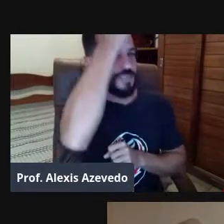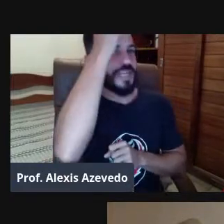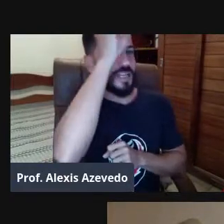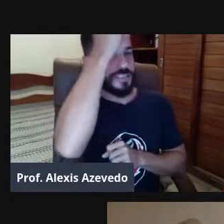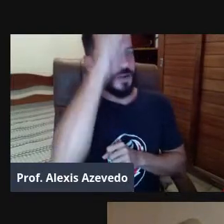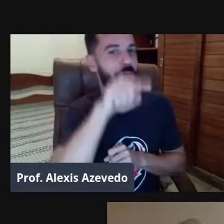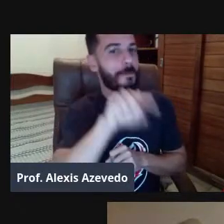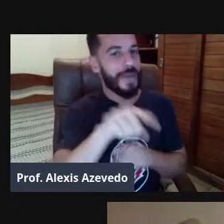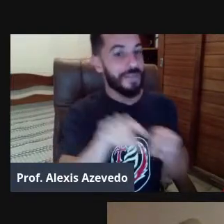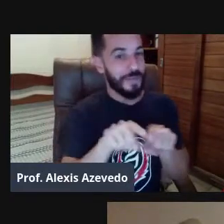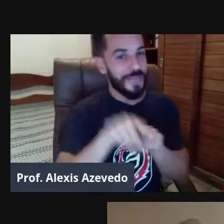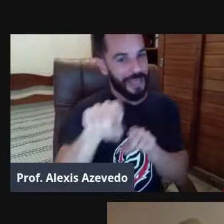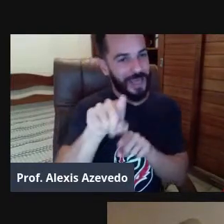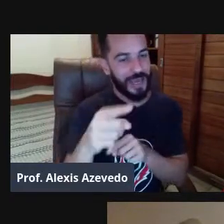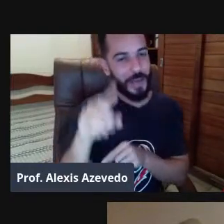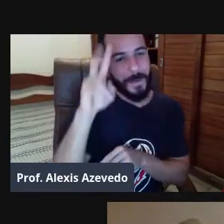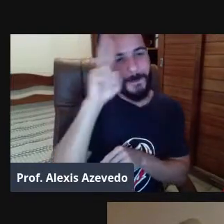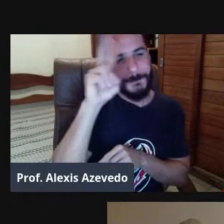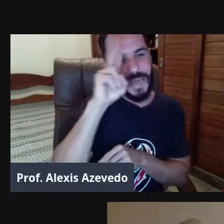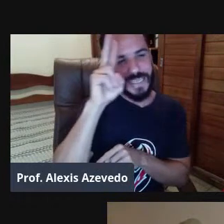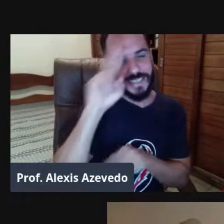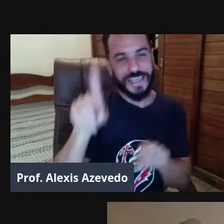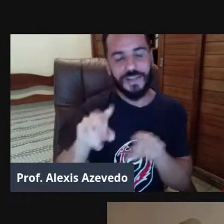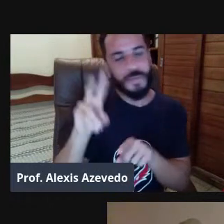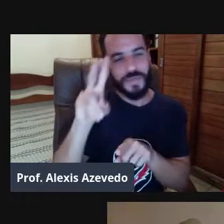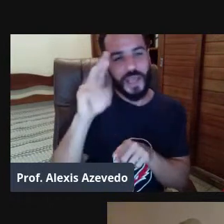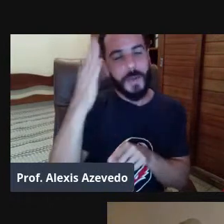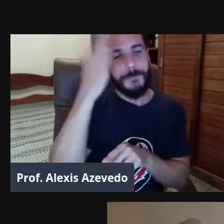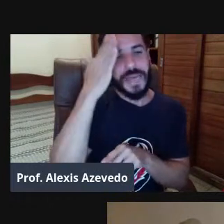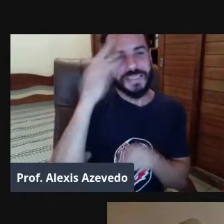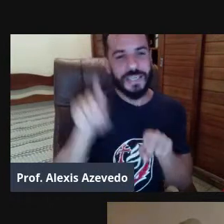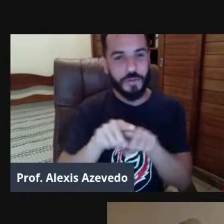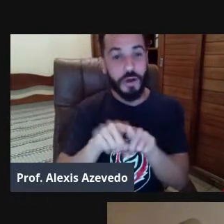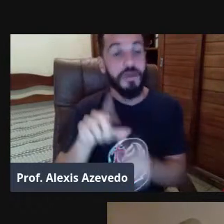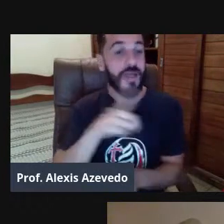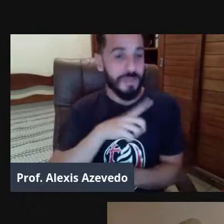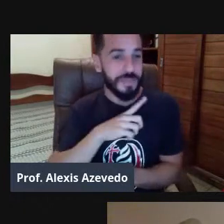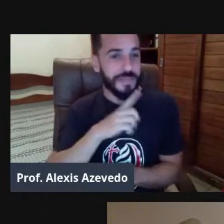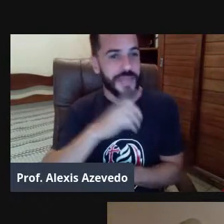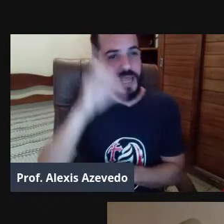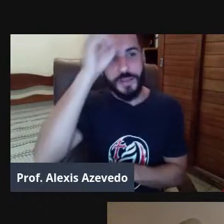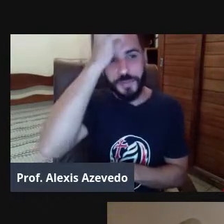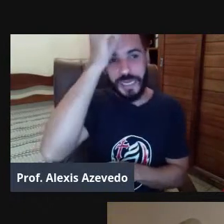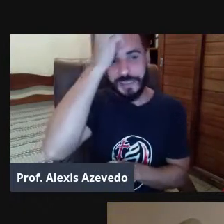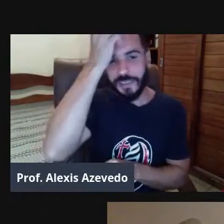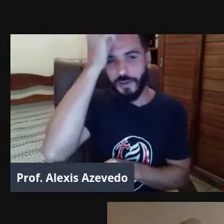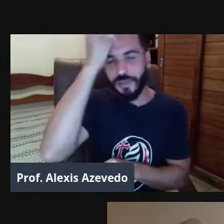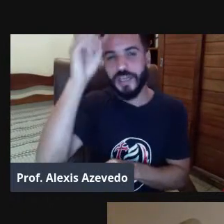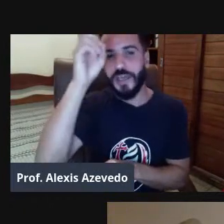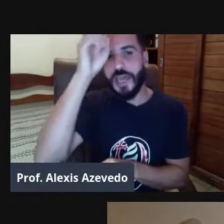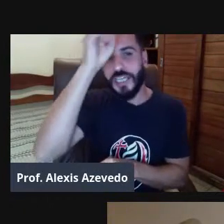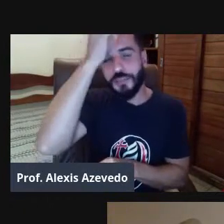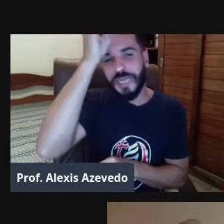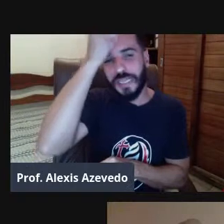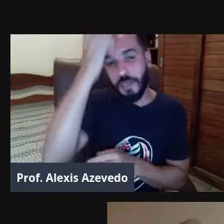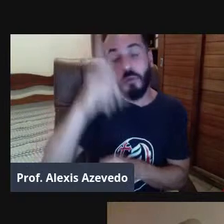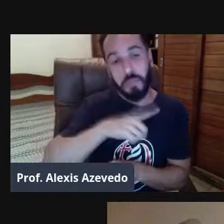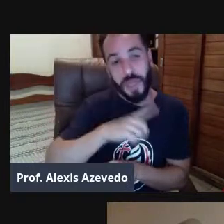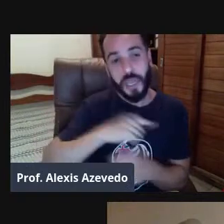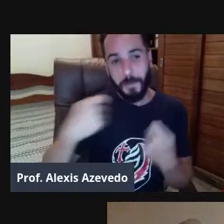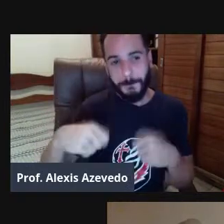também penso que a inspiração pode ter em algum momento, que é o que a gente chama de insight, mas, na verdade,